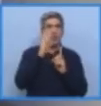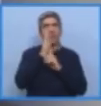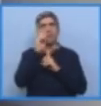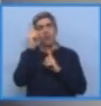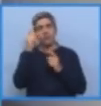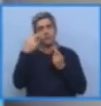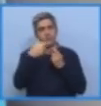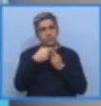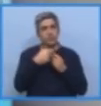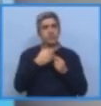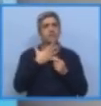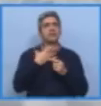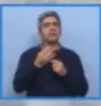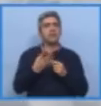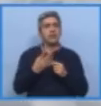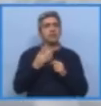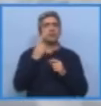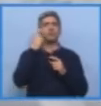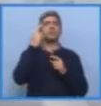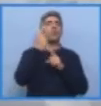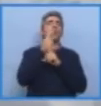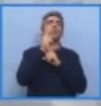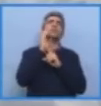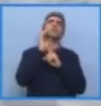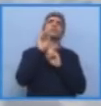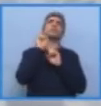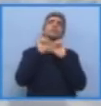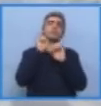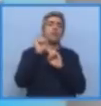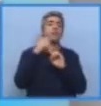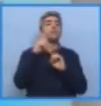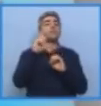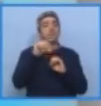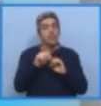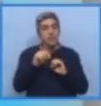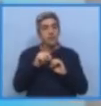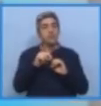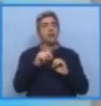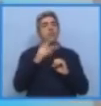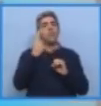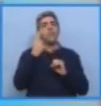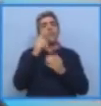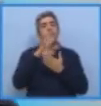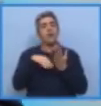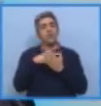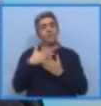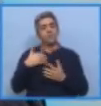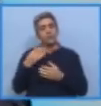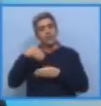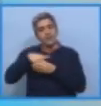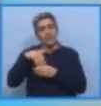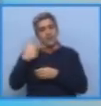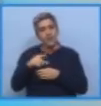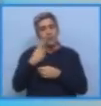Deus, de saciar a sua sede transcendente, mas a misericórdia encerra em si um plano de uma